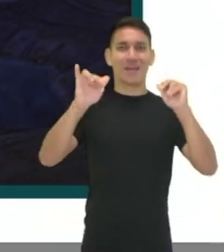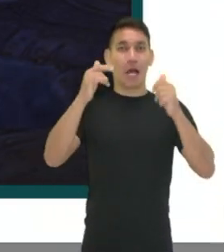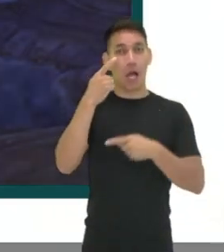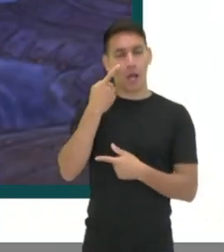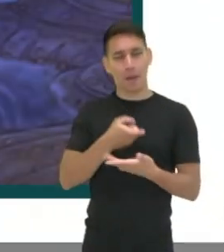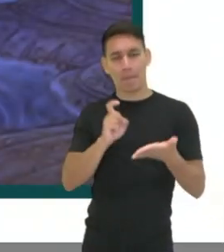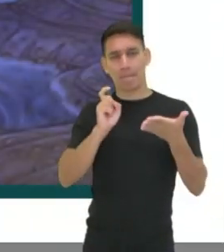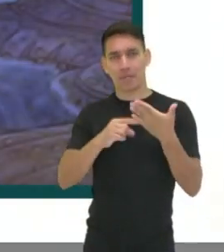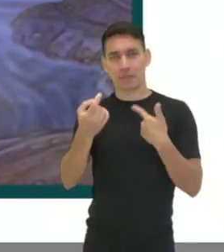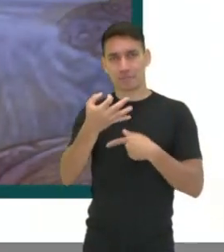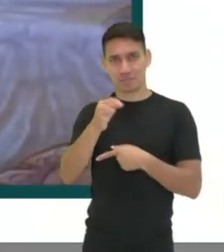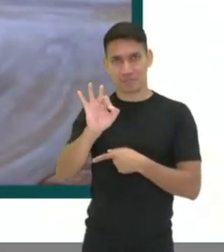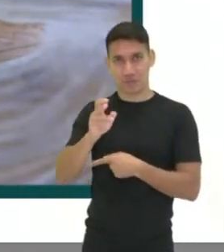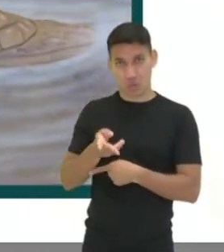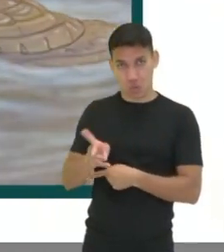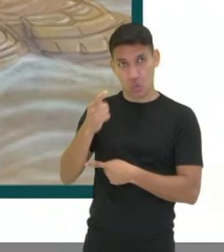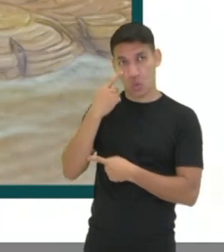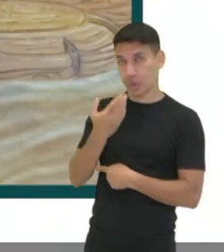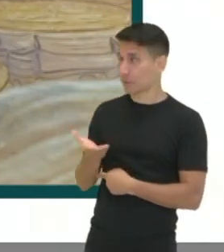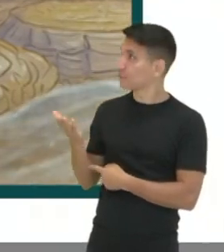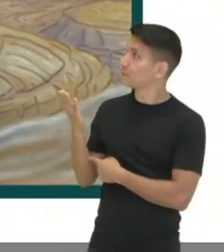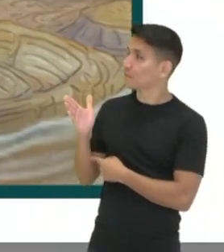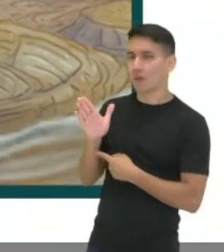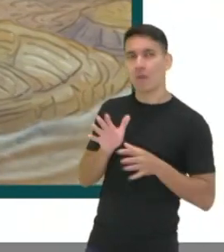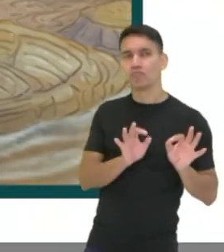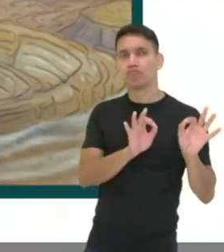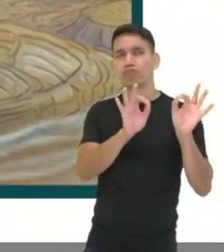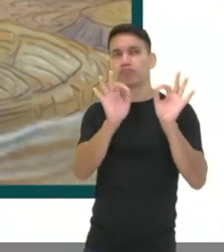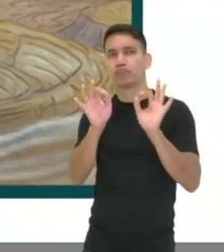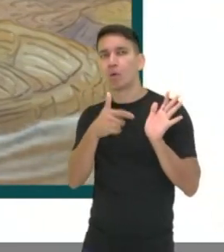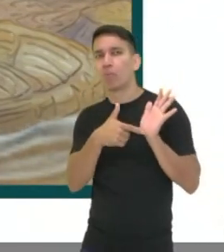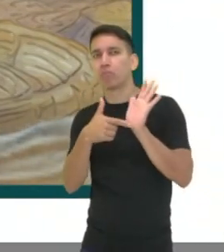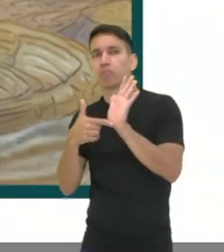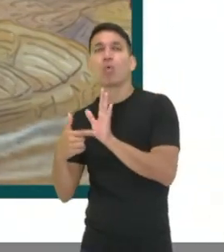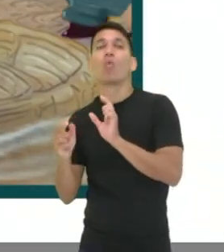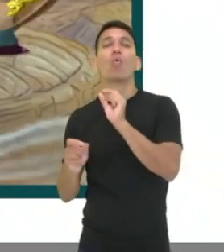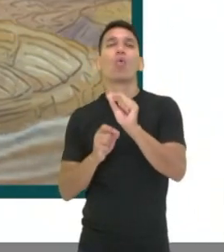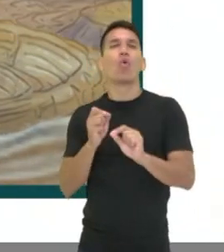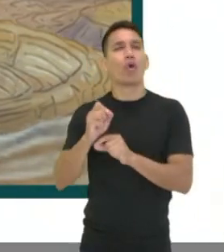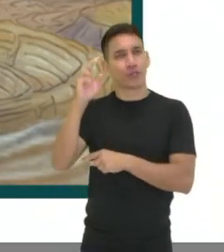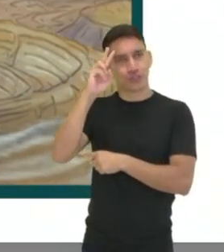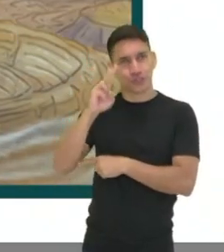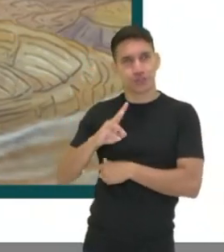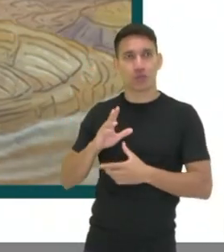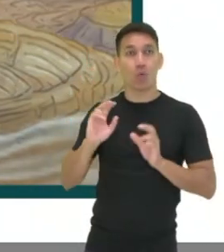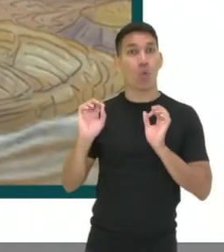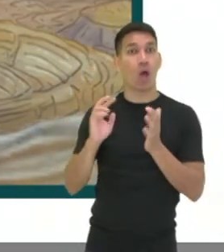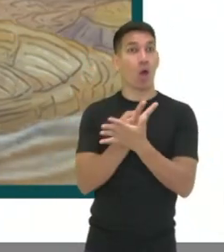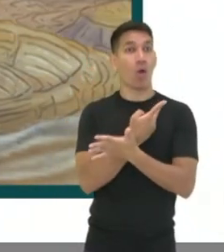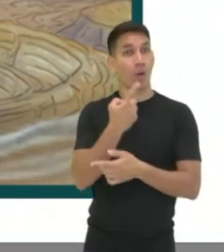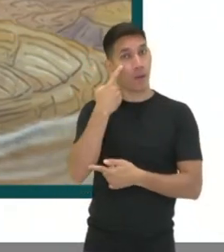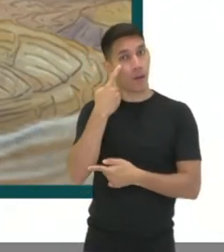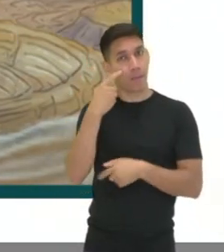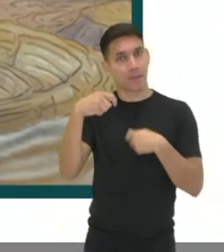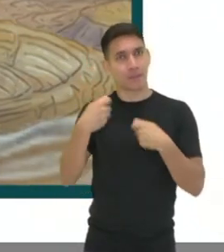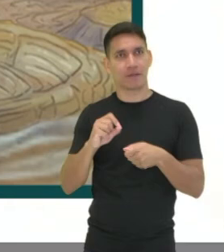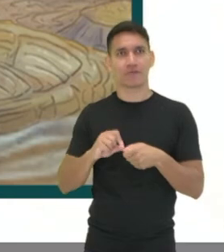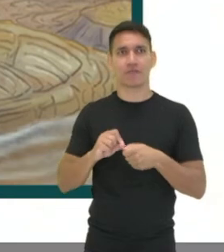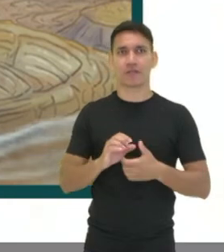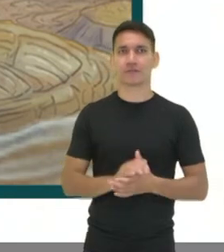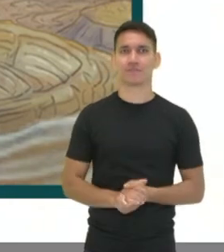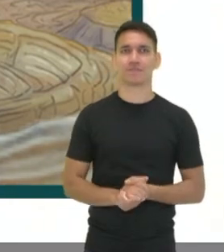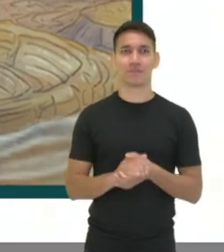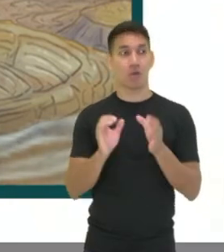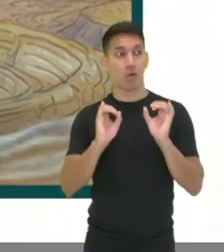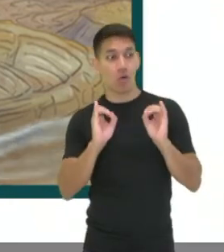clicar aqui, vamos clicando e ele vai direcionando ali para a historinha. Olha só o que a gente tem que fazer, ó. Então ali, ó,